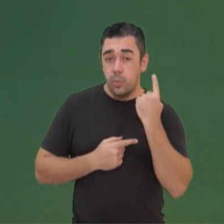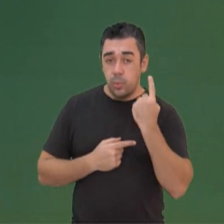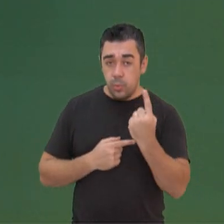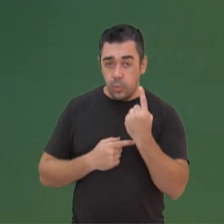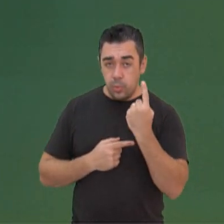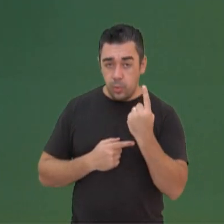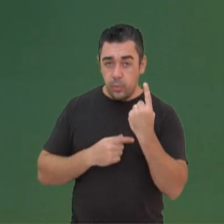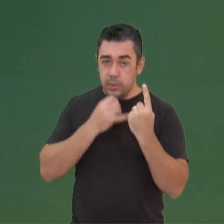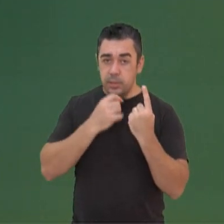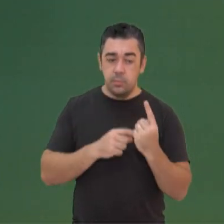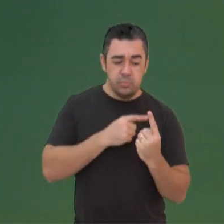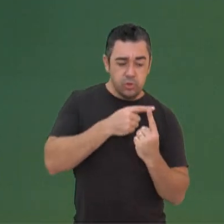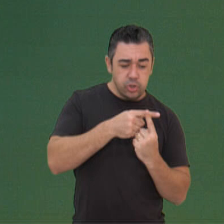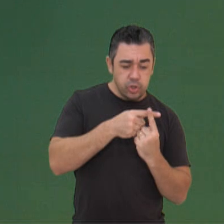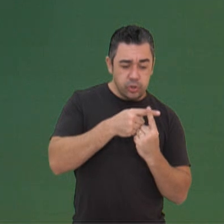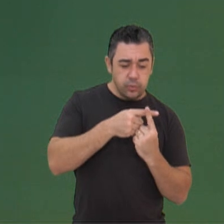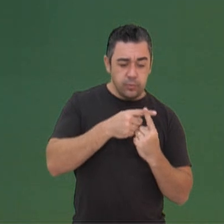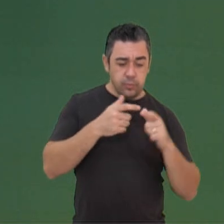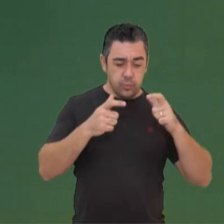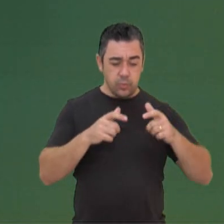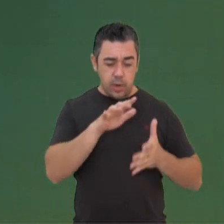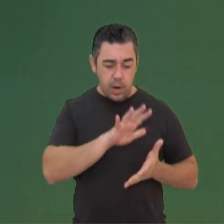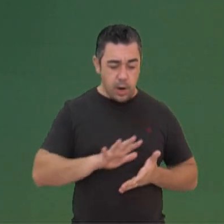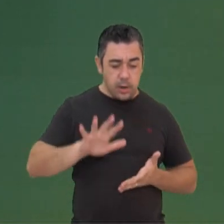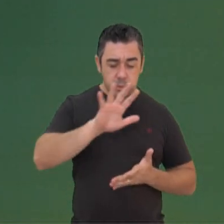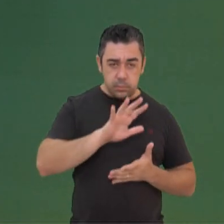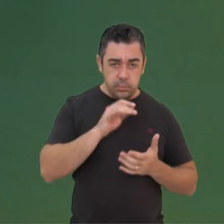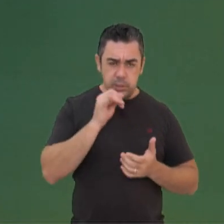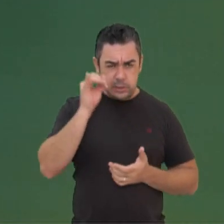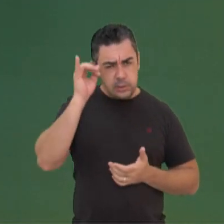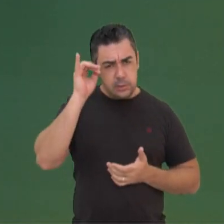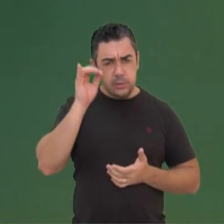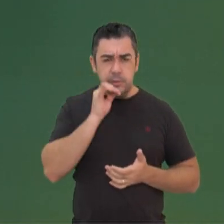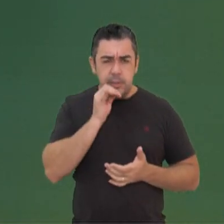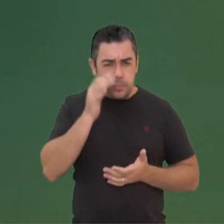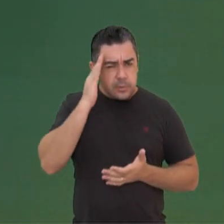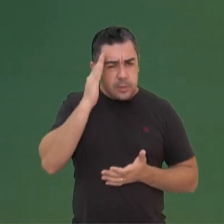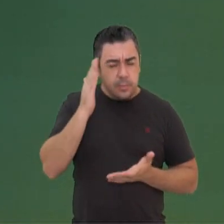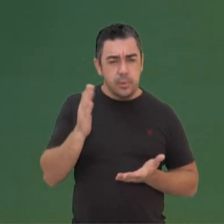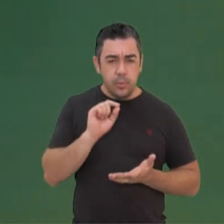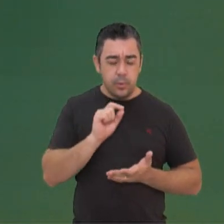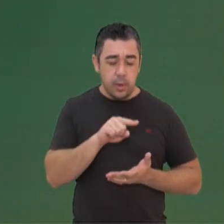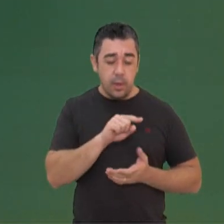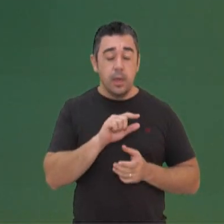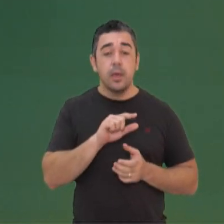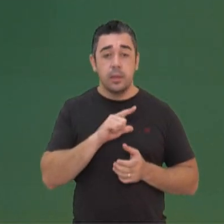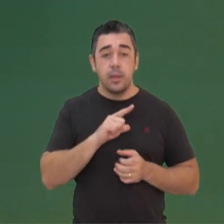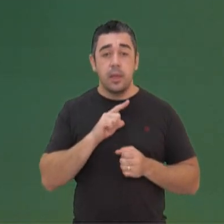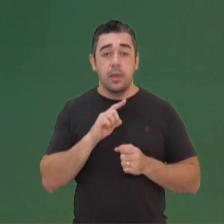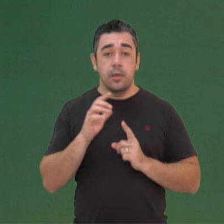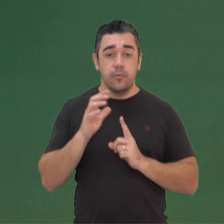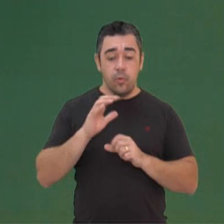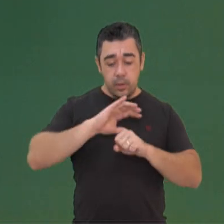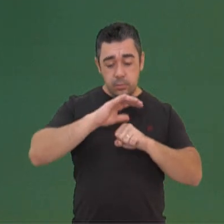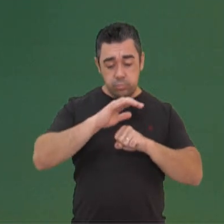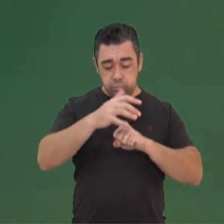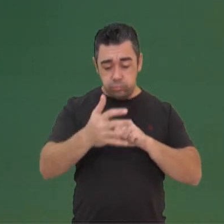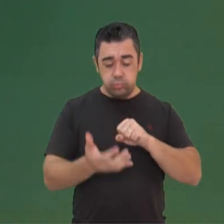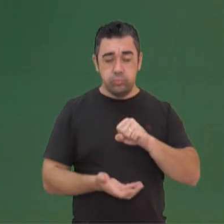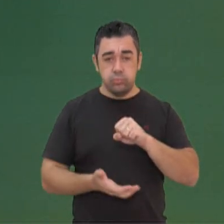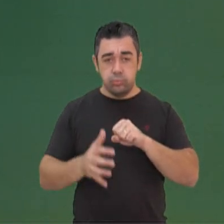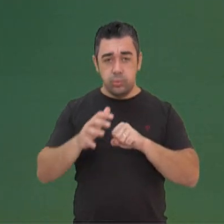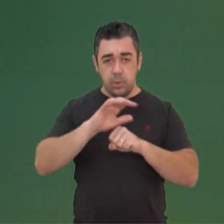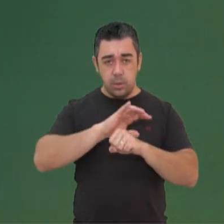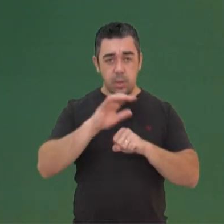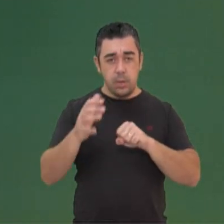carga em determinada região do espaço, lógico que a gente sabe que essa carga ela influencia os seus arredores e essa influência a gente chama